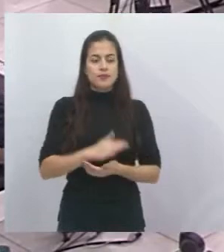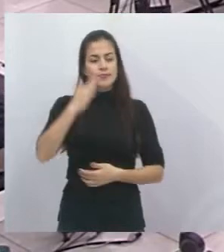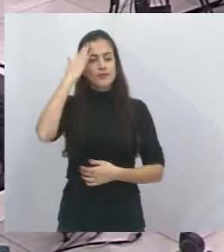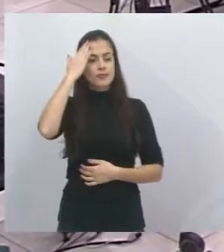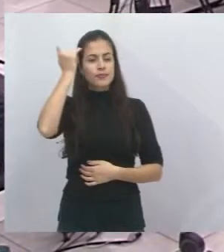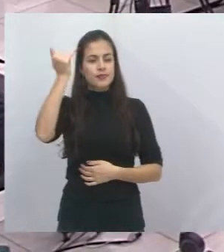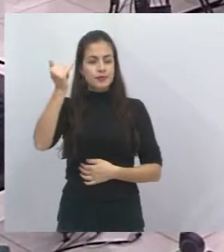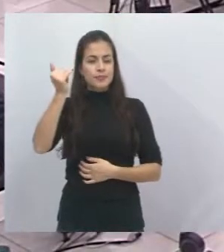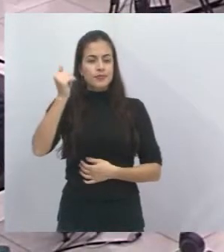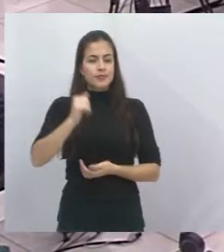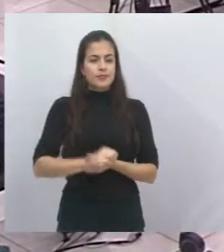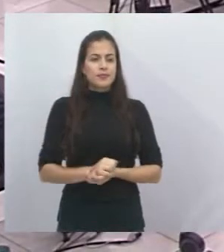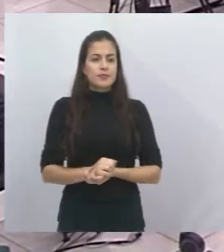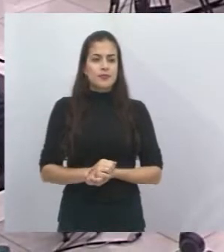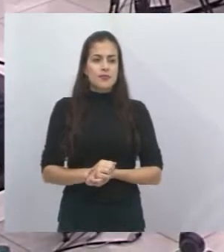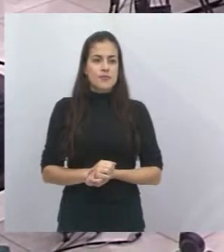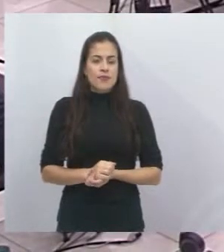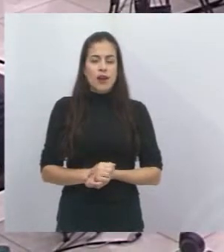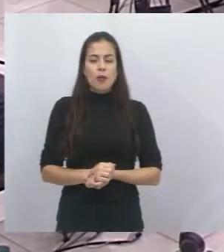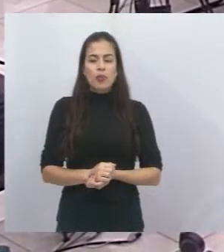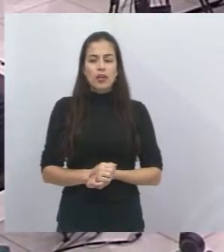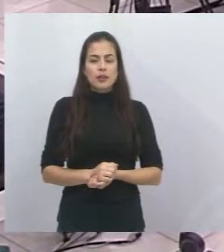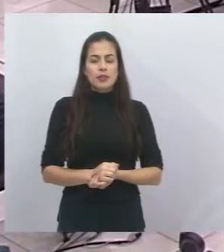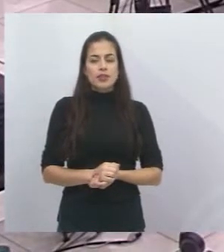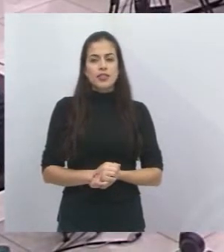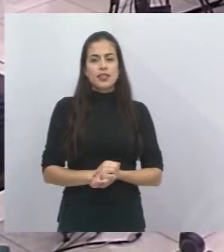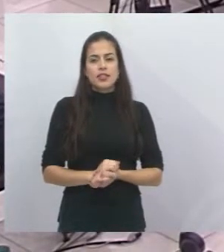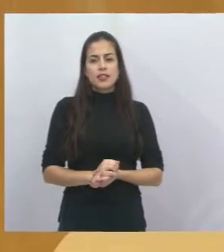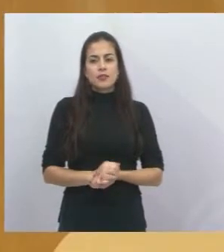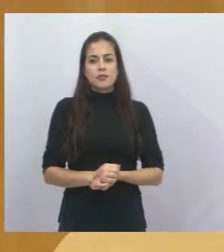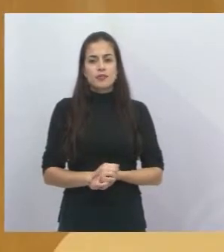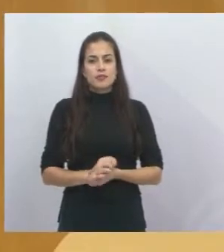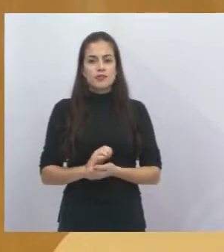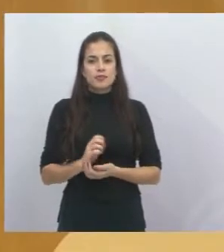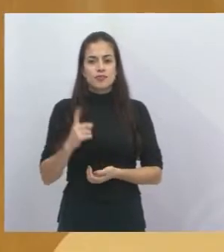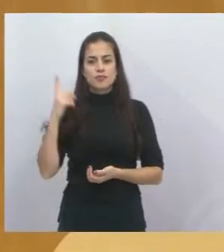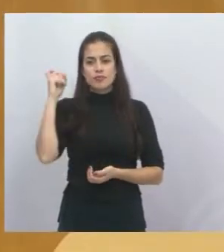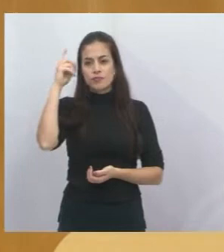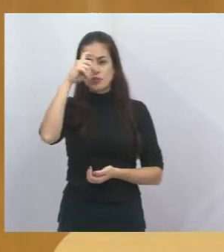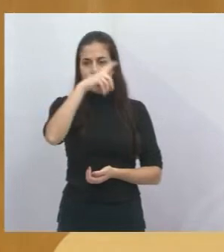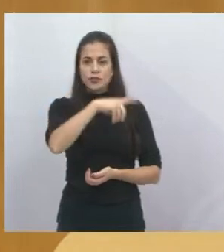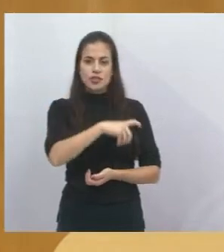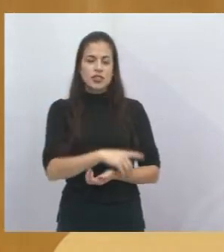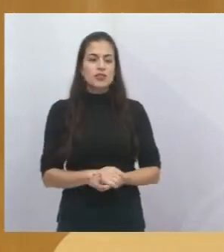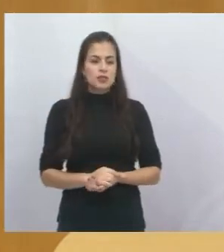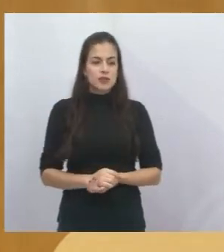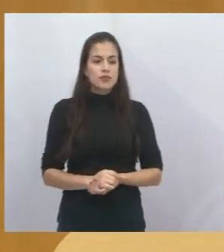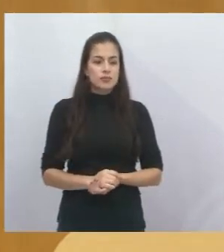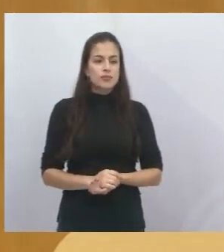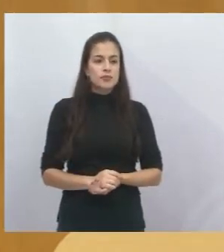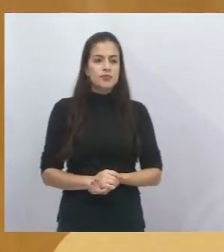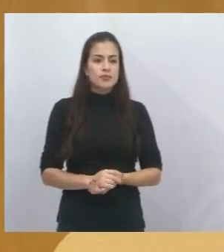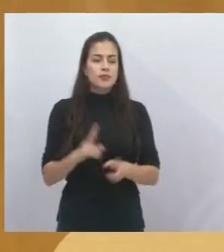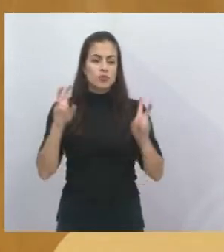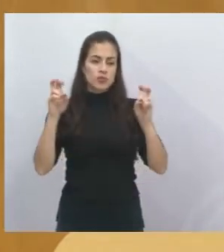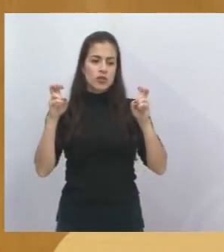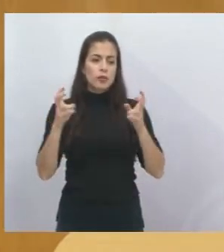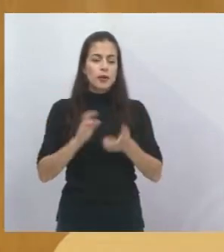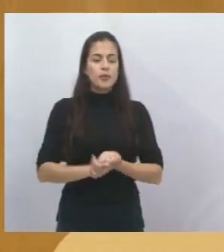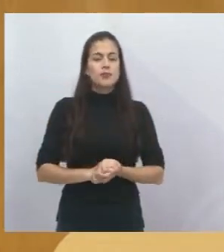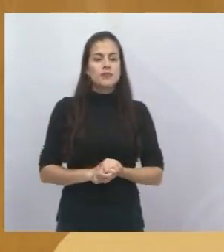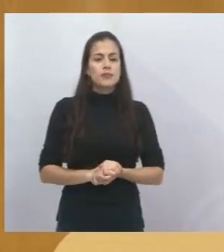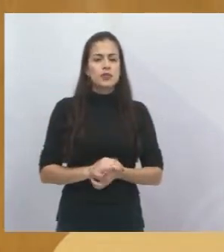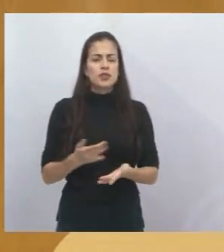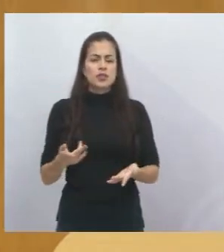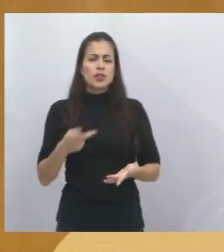projeto polêmico, mas, ao mesmo tempo, quero aqui frisar e dizer que, na